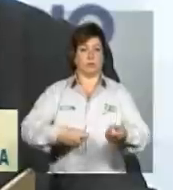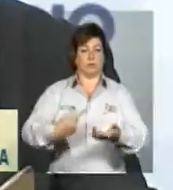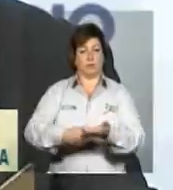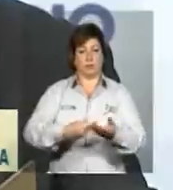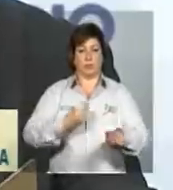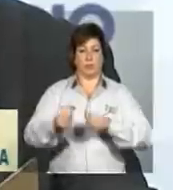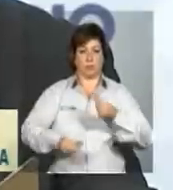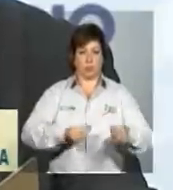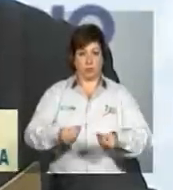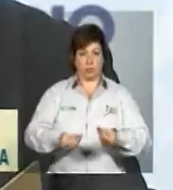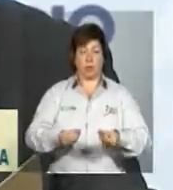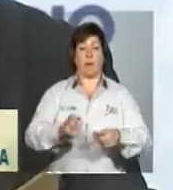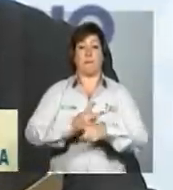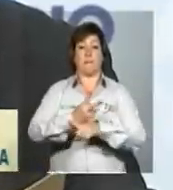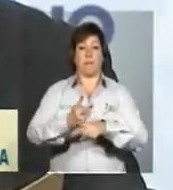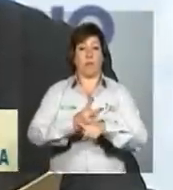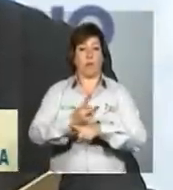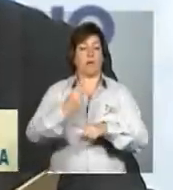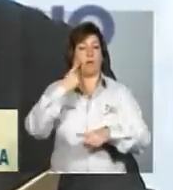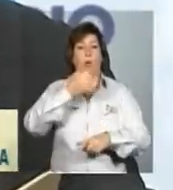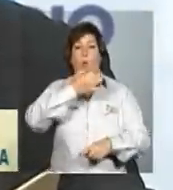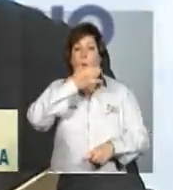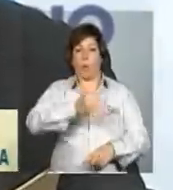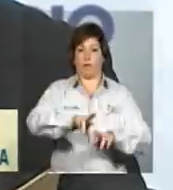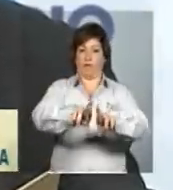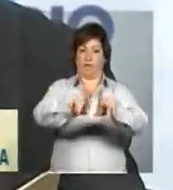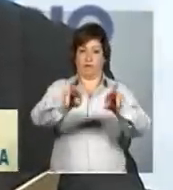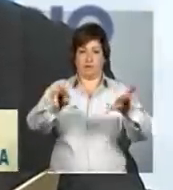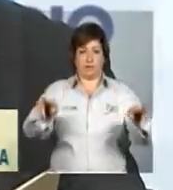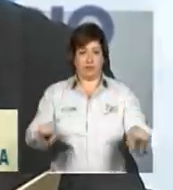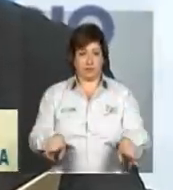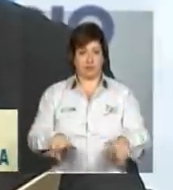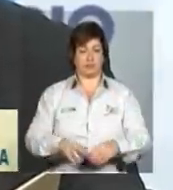seja, buscar a convergência,